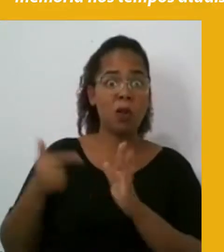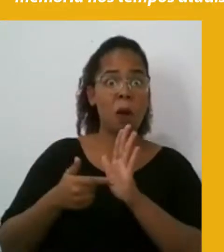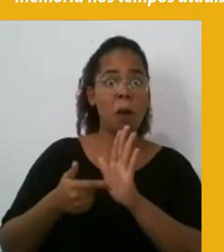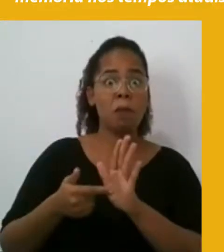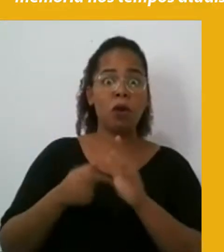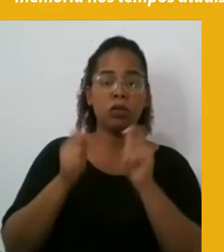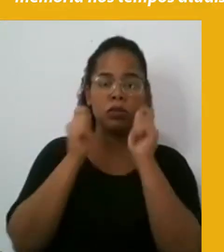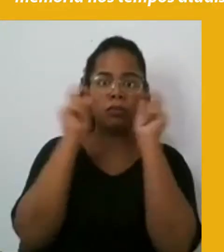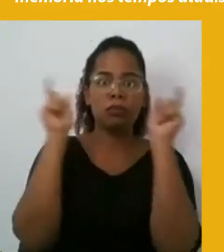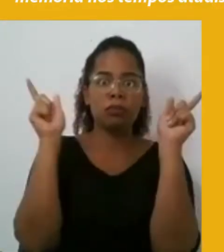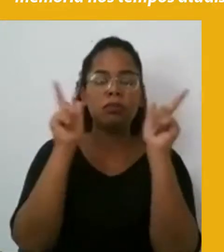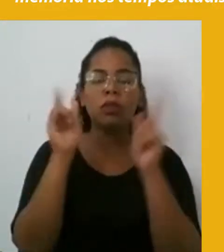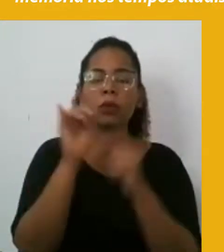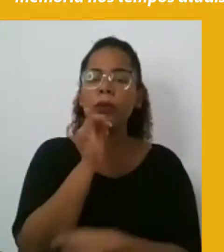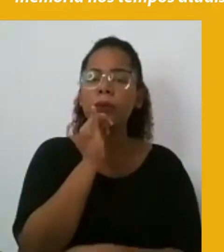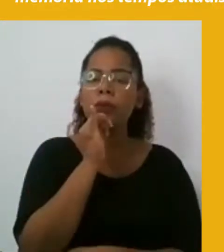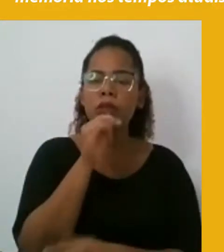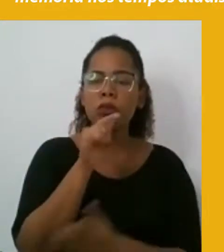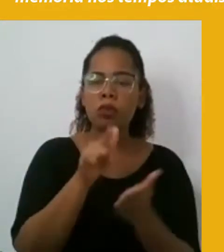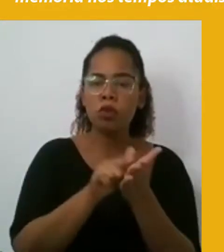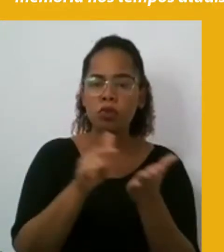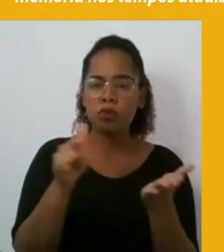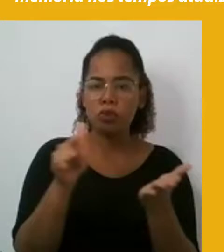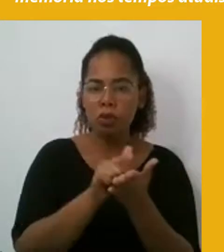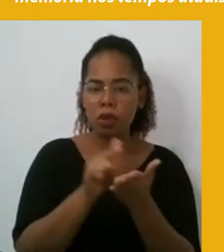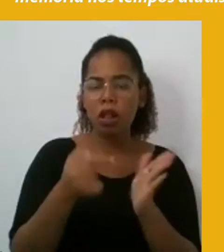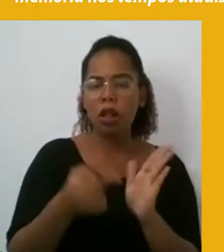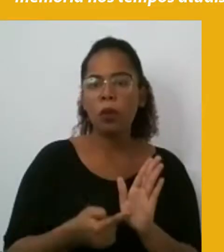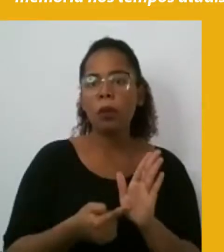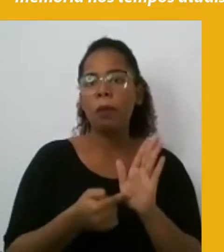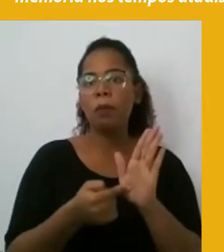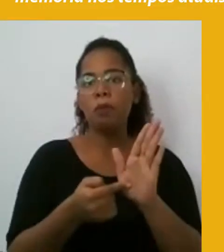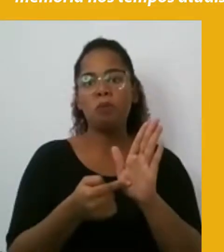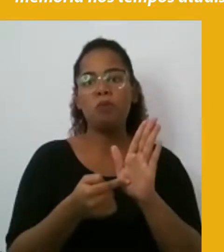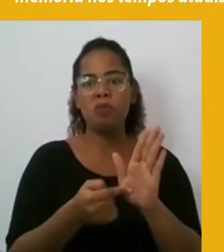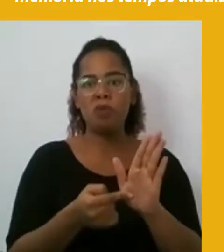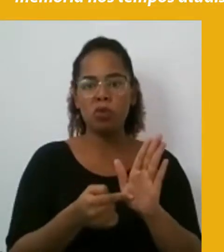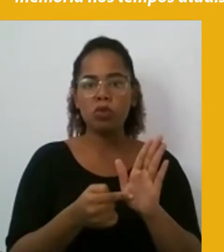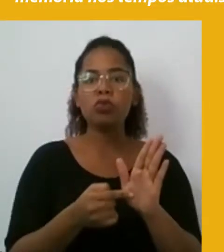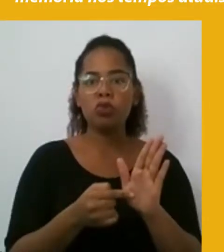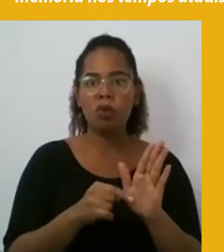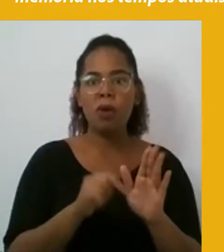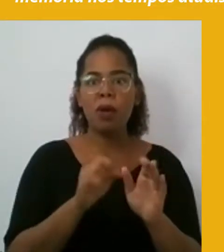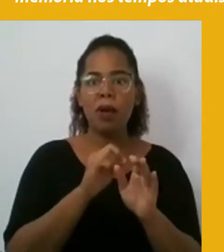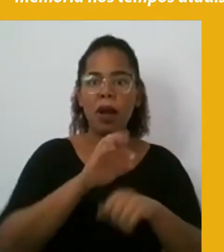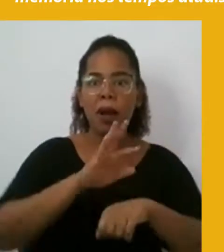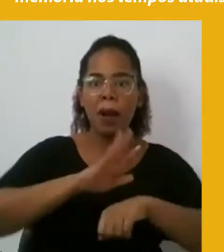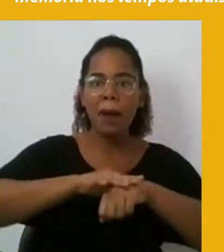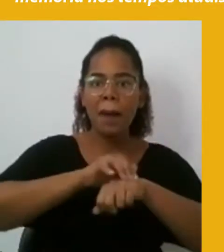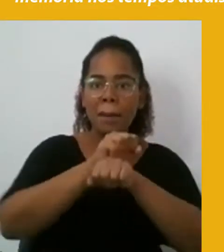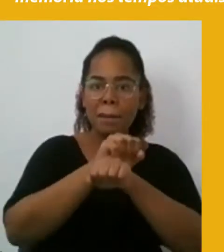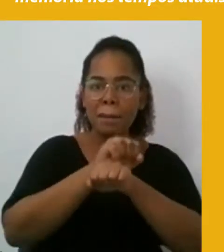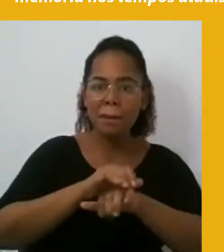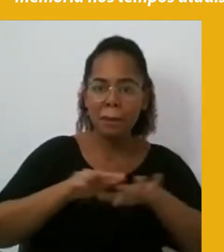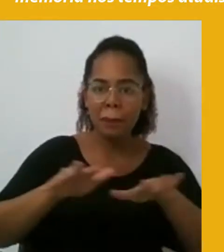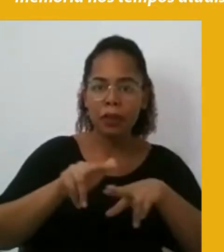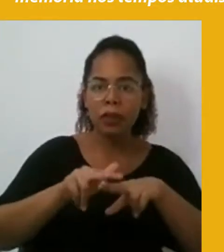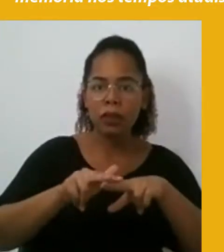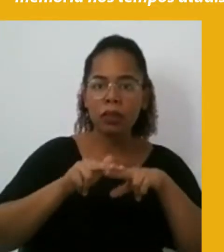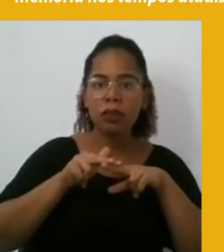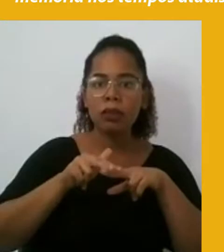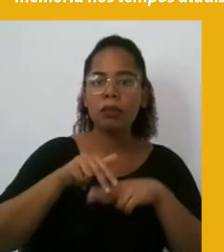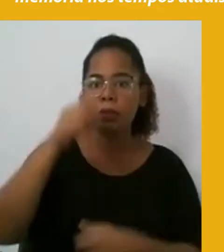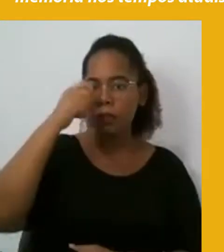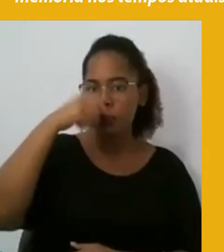Os jornais deram conta nessa explosão da pandemia aqui em 1918 no Rio, mas foi no Brasil inteiro, eu estudei mais